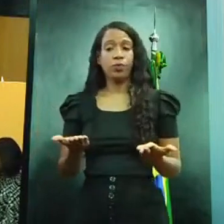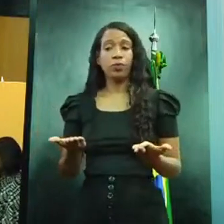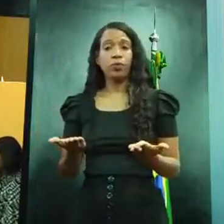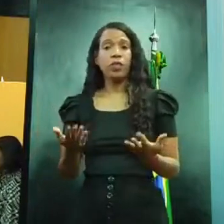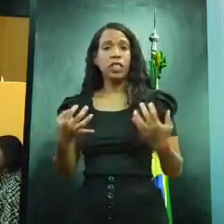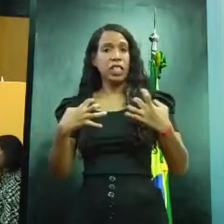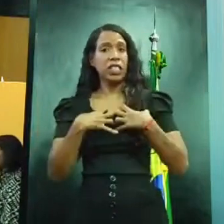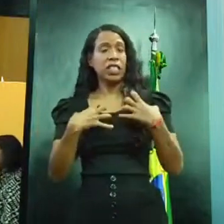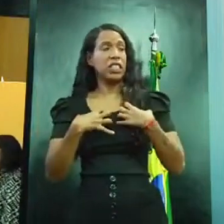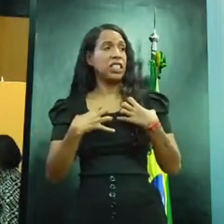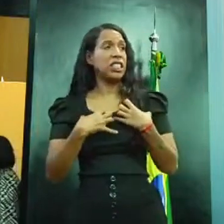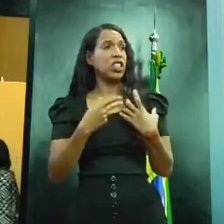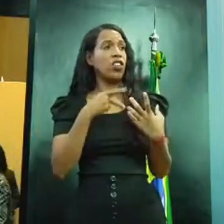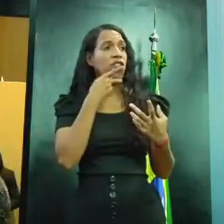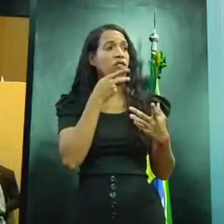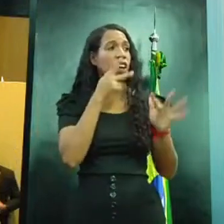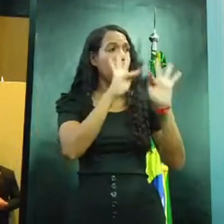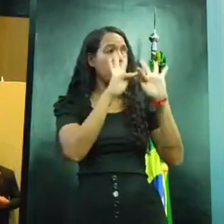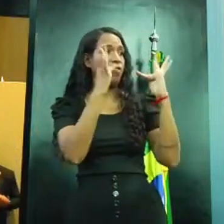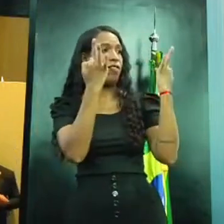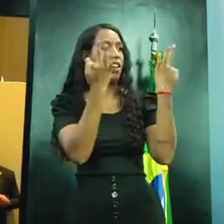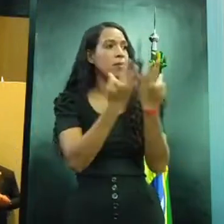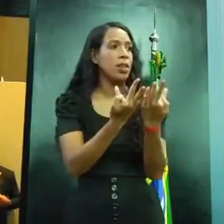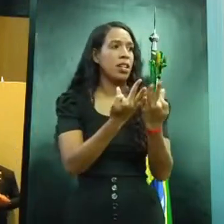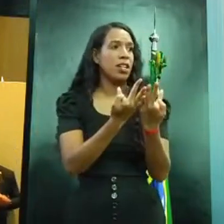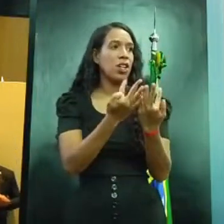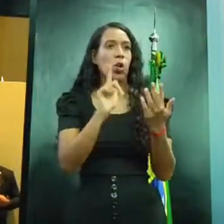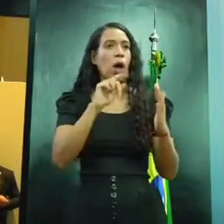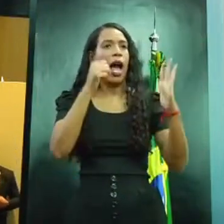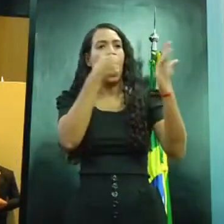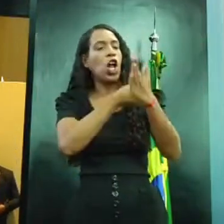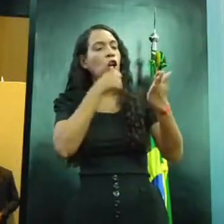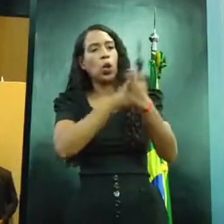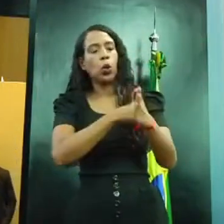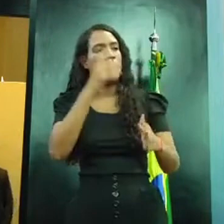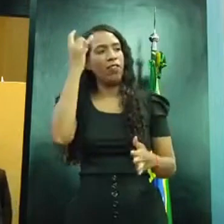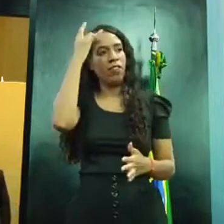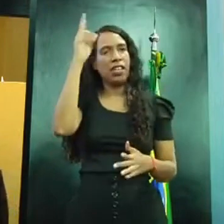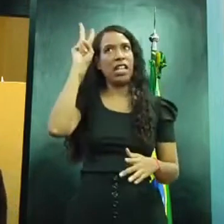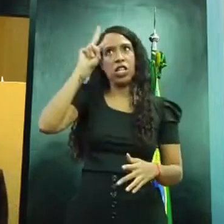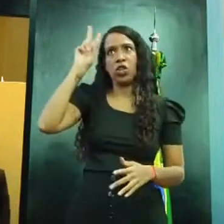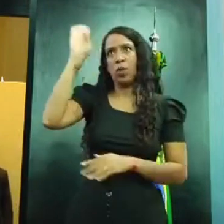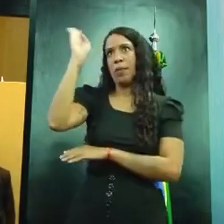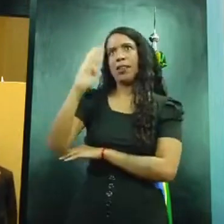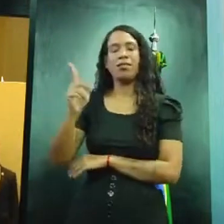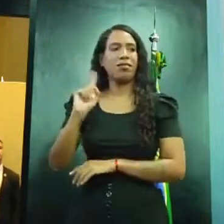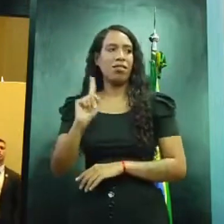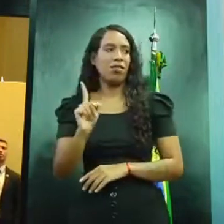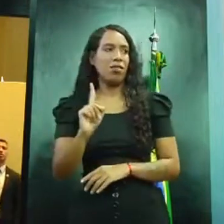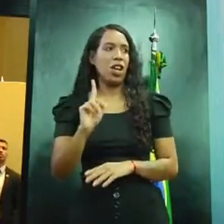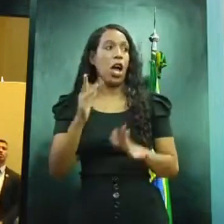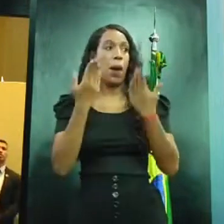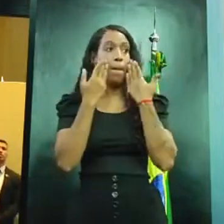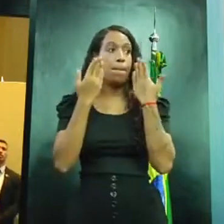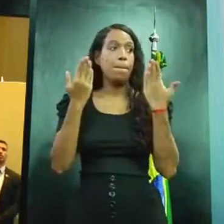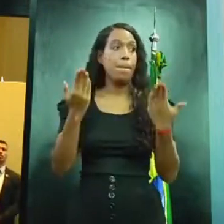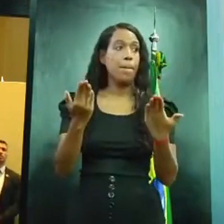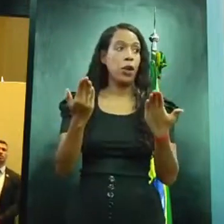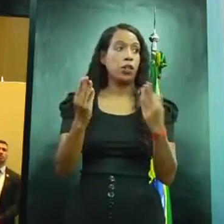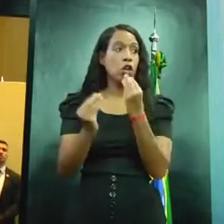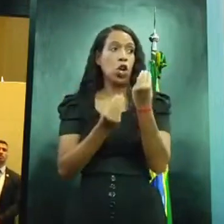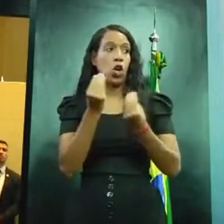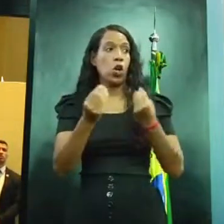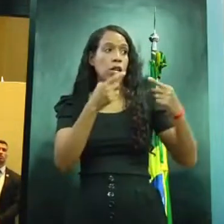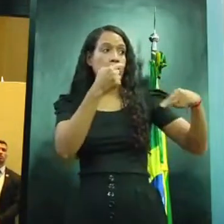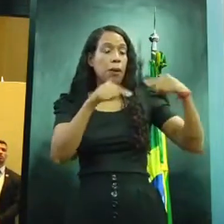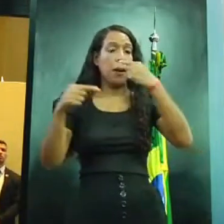eu sinto dizer para a minha família que essa também não é uma batalha fácil na história do Brasil. A história do Brasil mostra como o